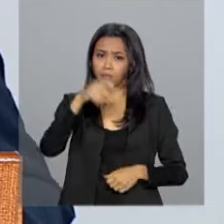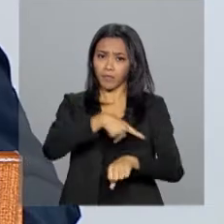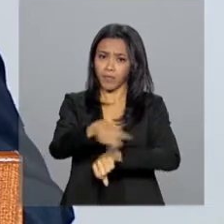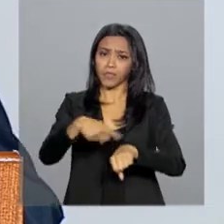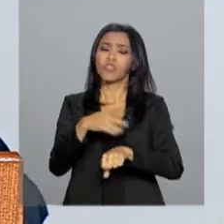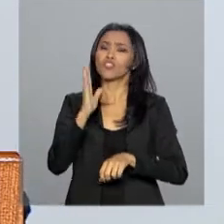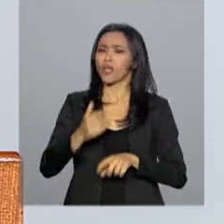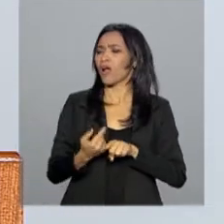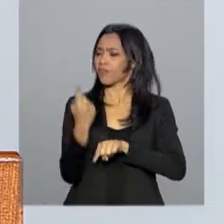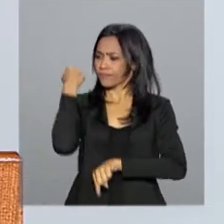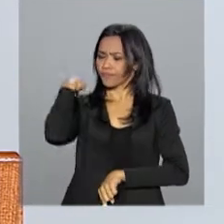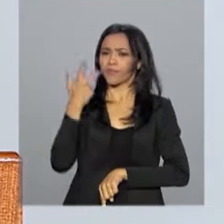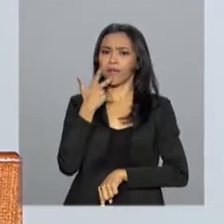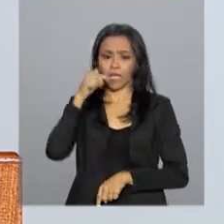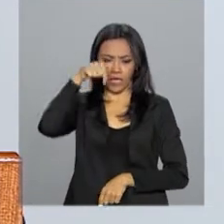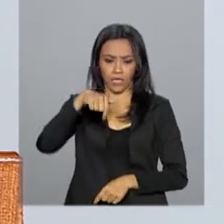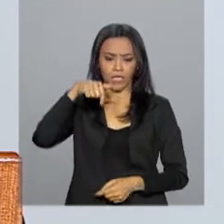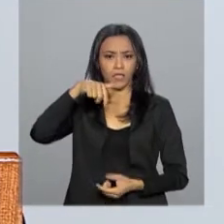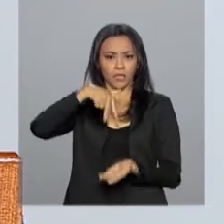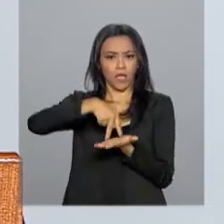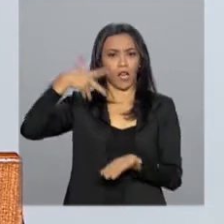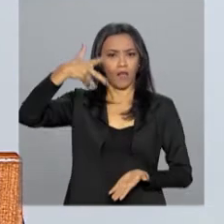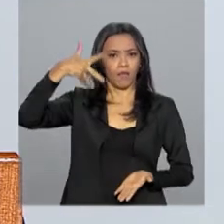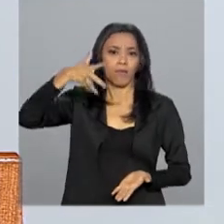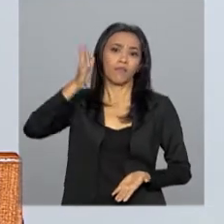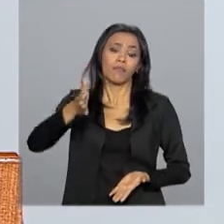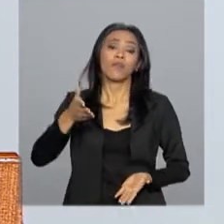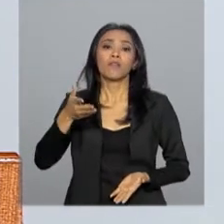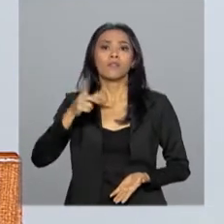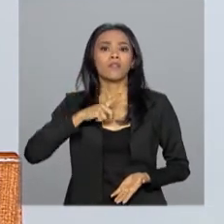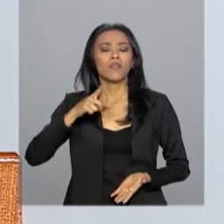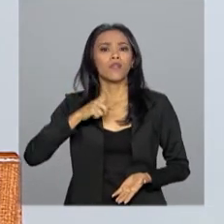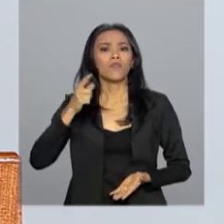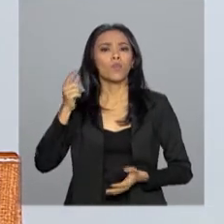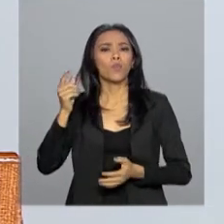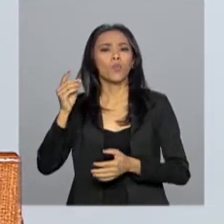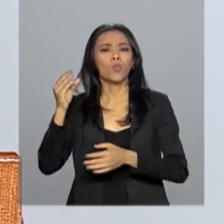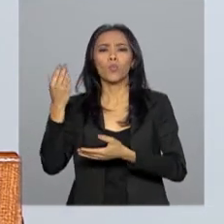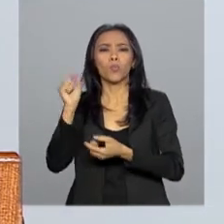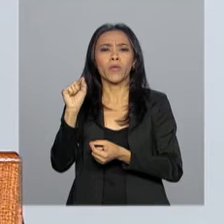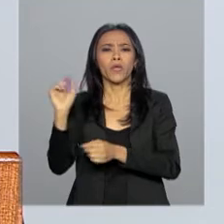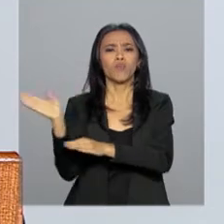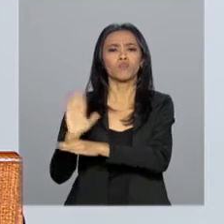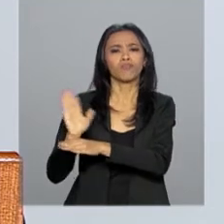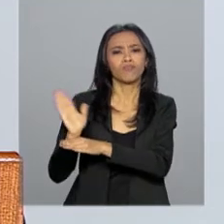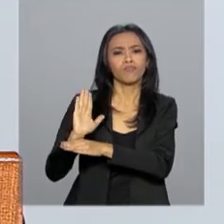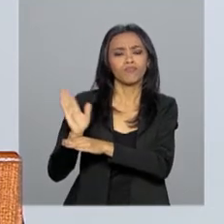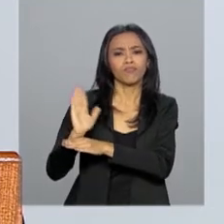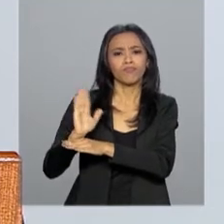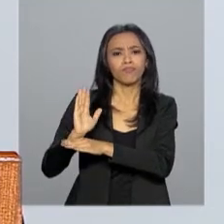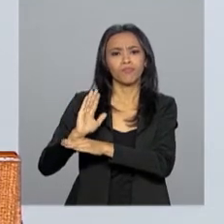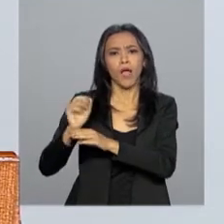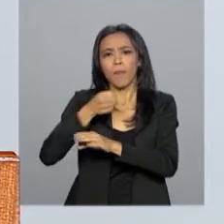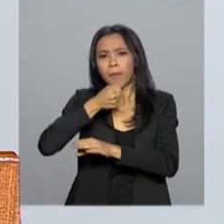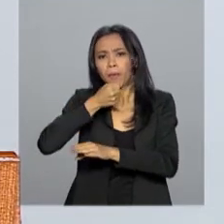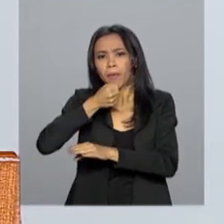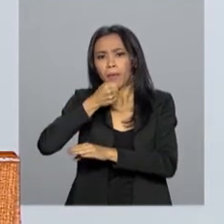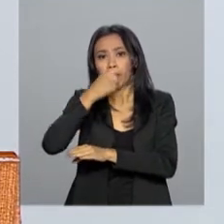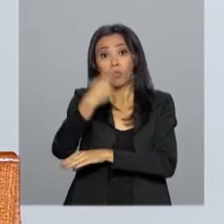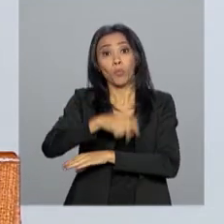dessa tribo na ocasião eu verifiquei um grande documentário sobre o saneamento no nosso país é